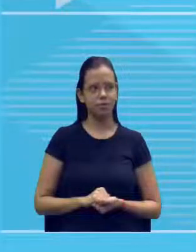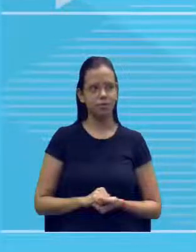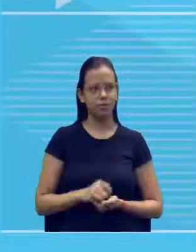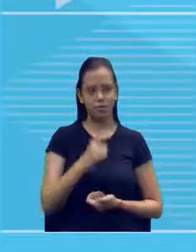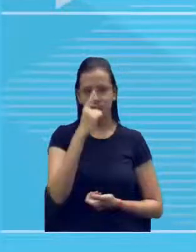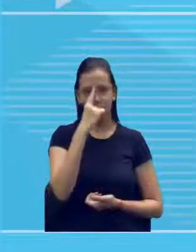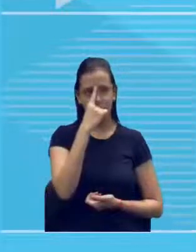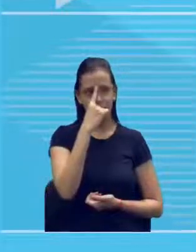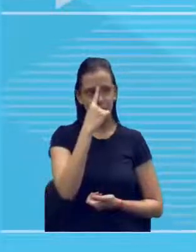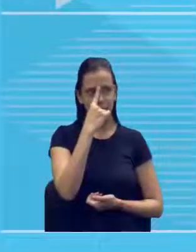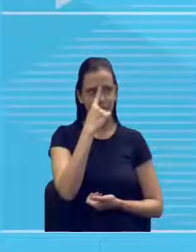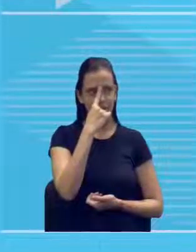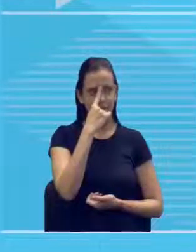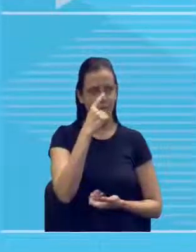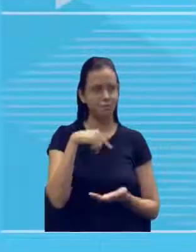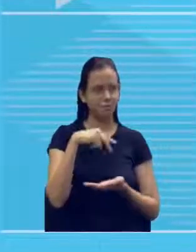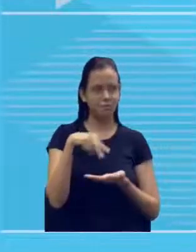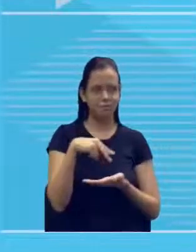Mentira. Como é?